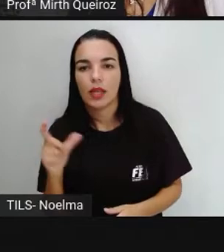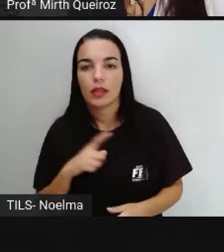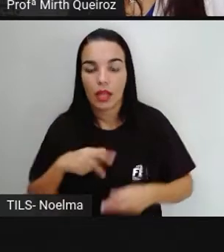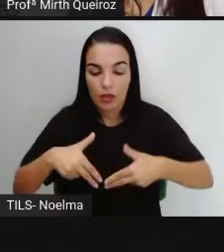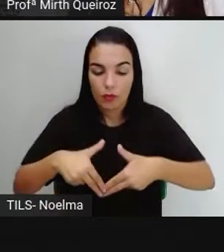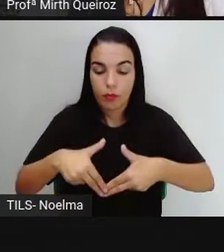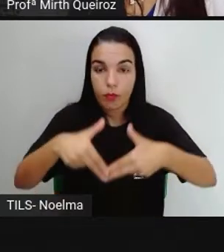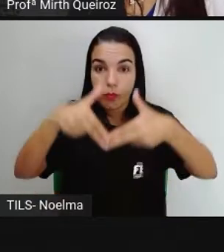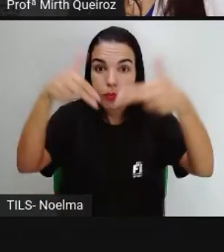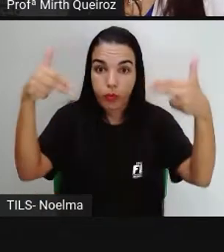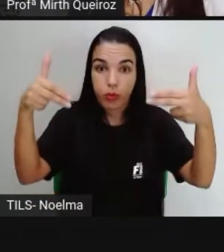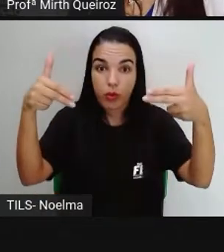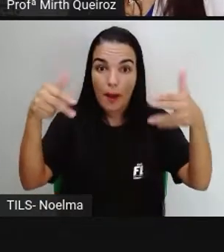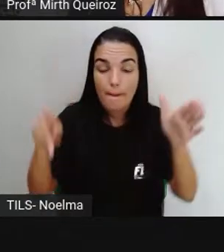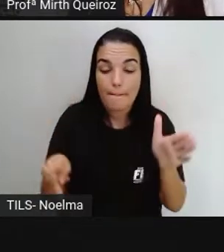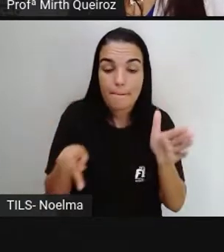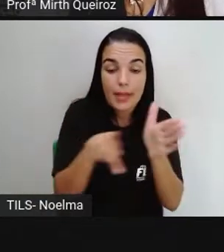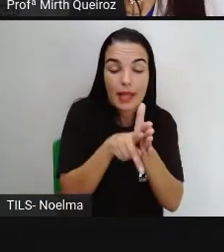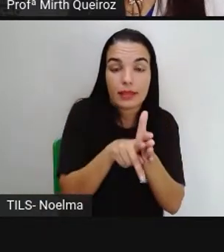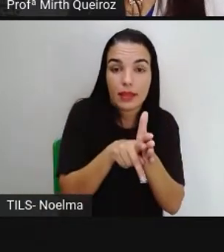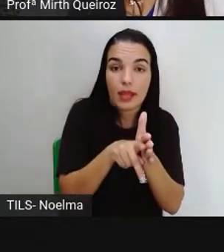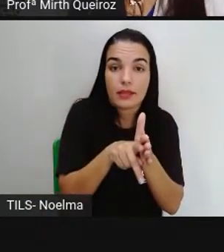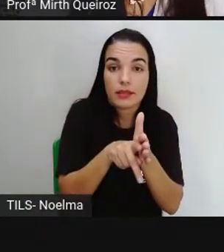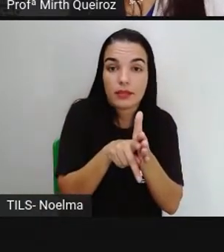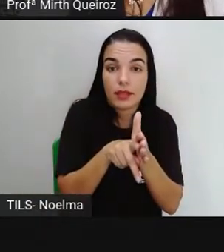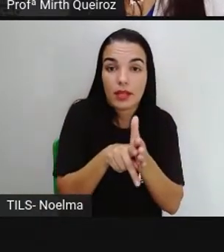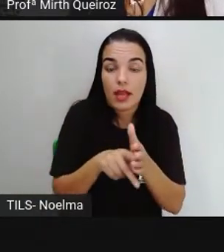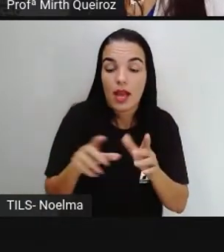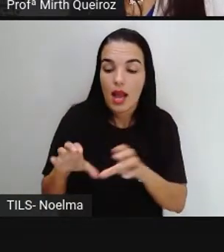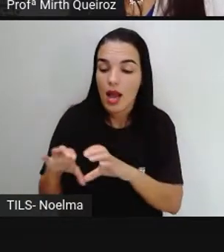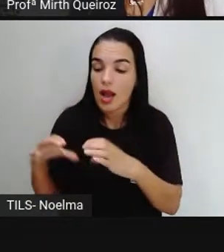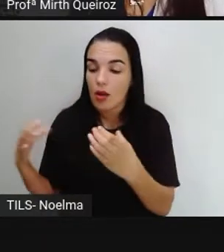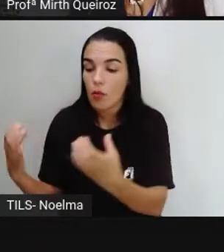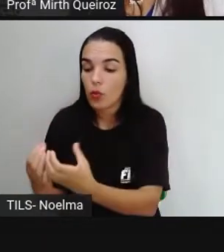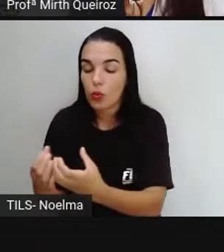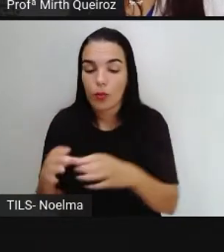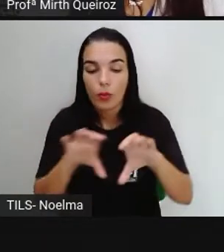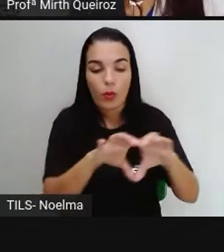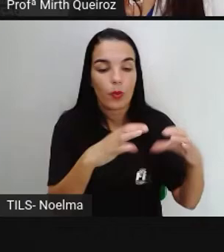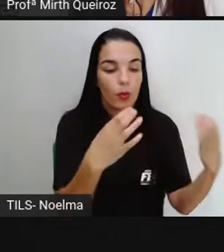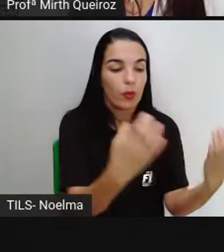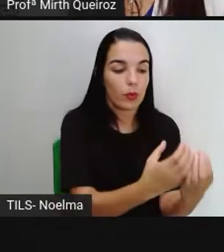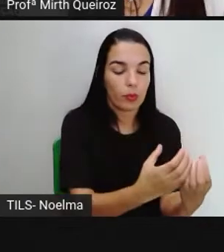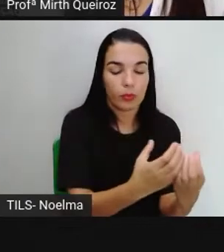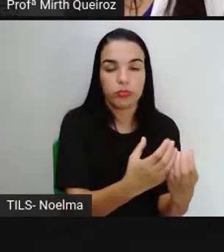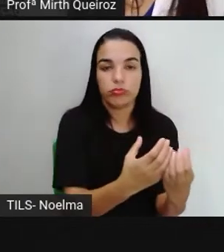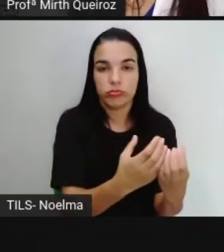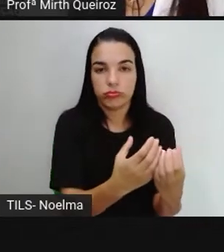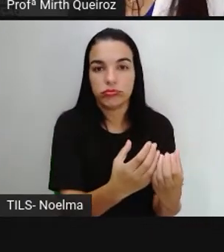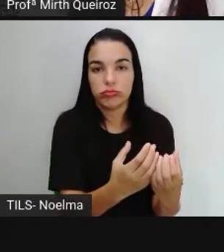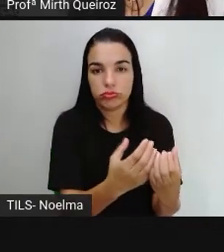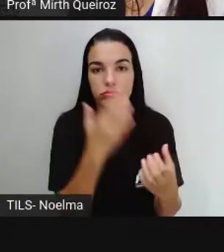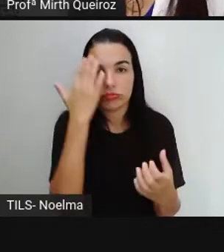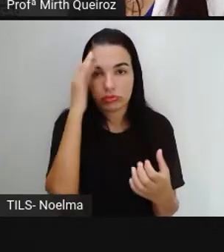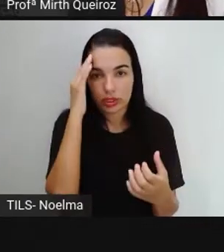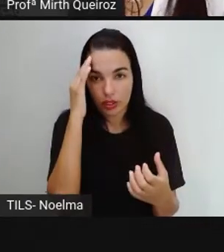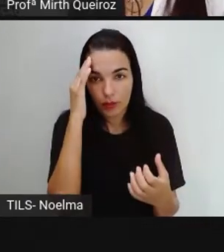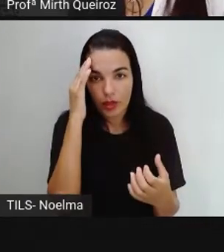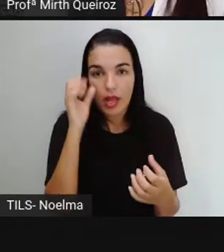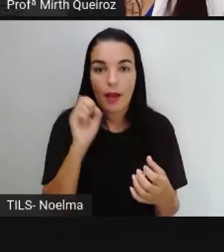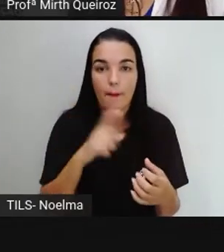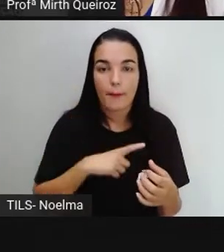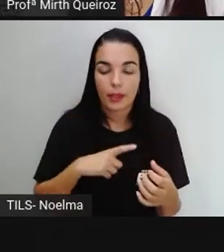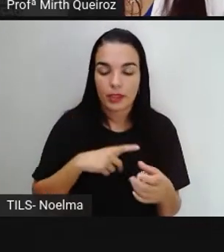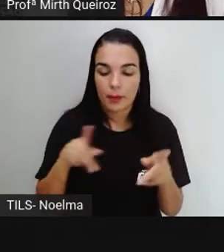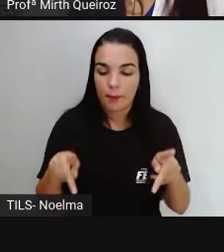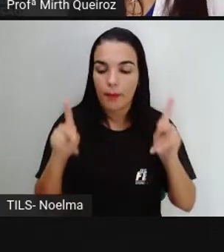Quando a gente utiliza o termo índio, a gente generaliza, né? Coloca o índio como se fosse algo genérico. E quando a gente utiliza a população indígena, a gente